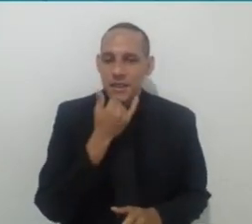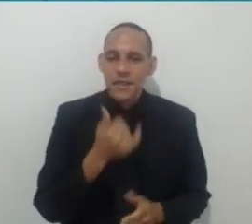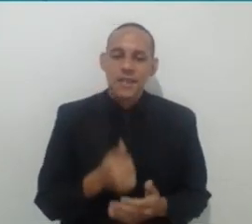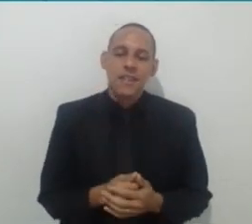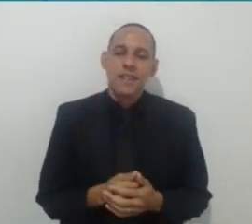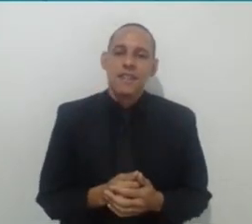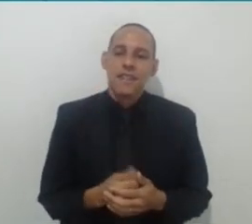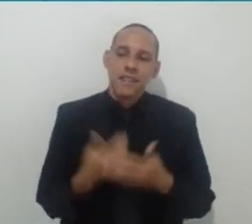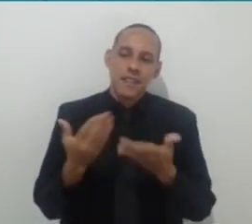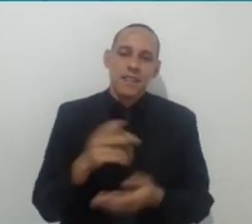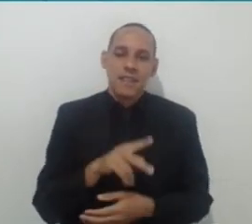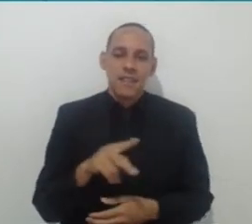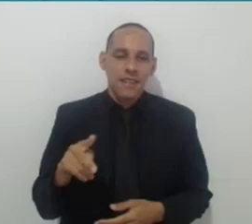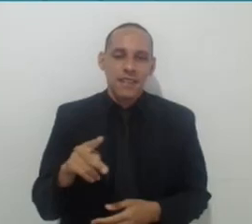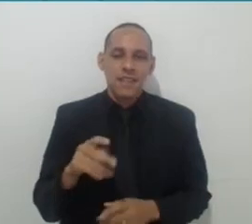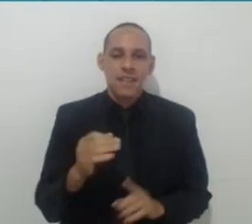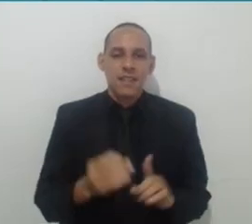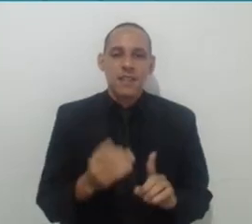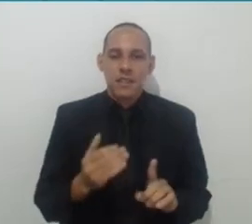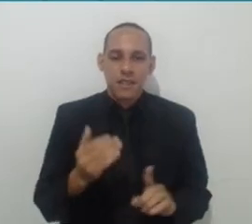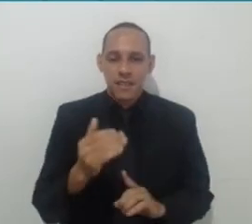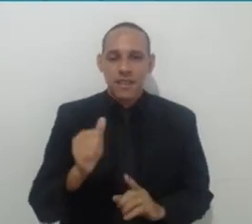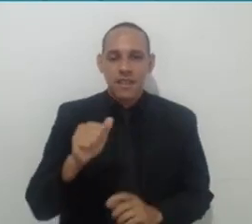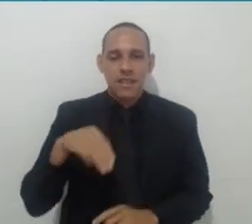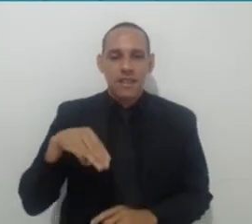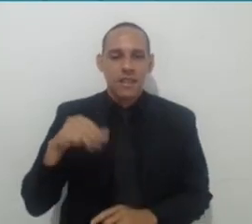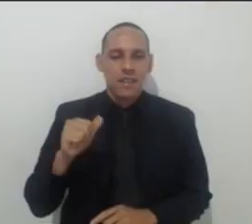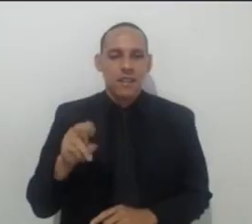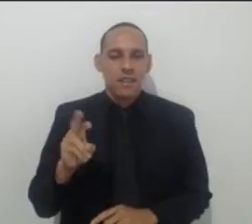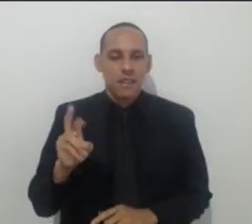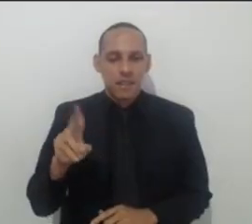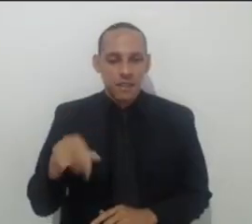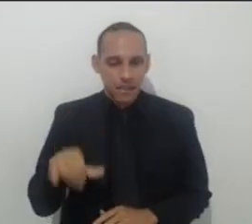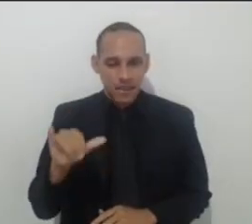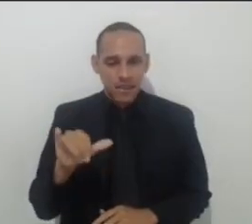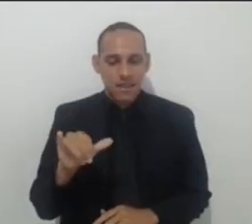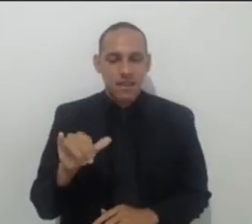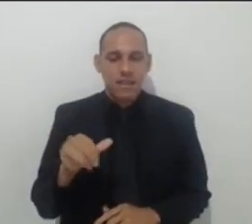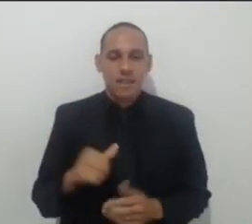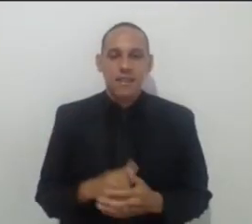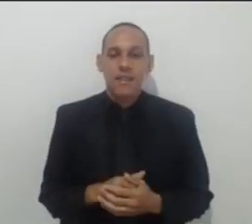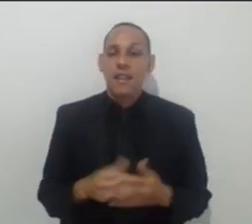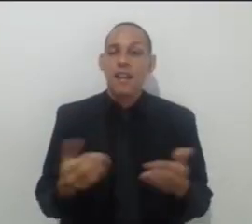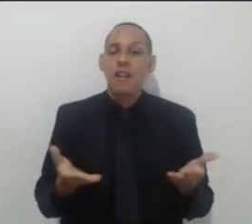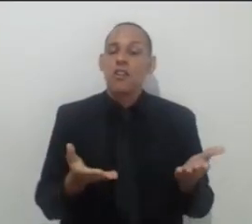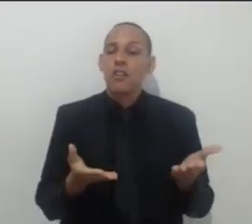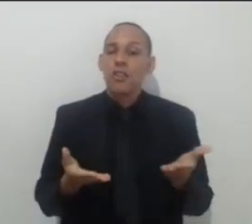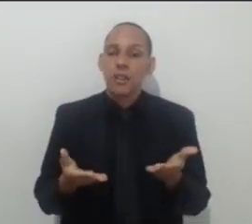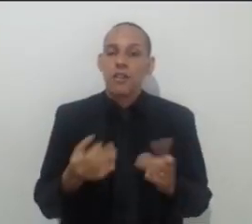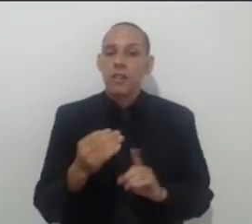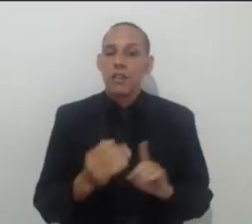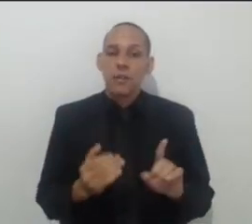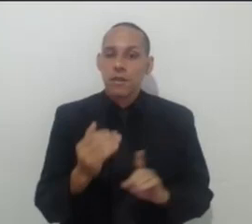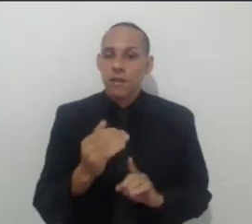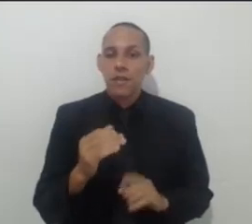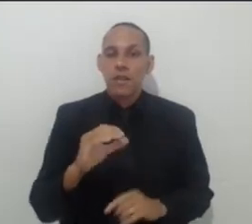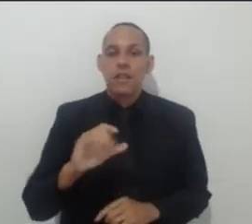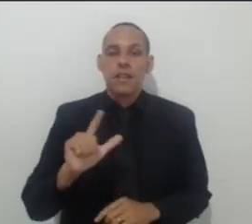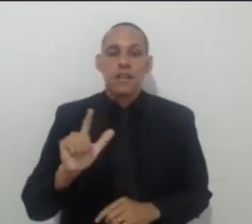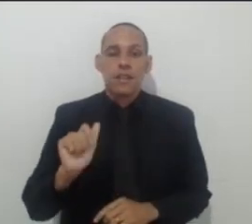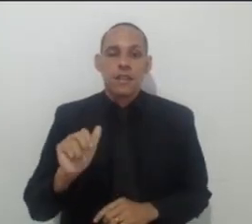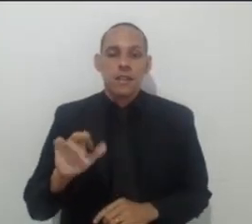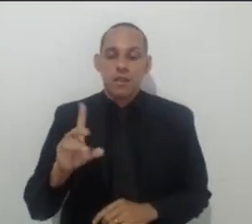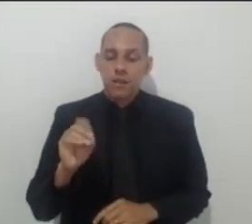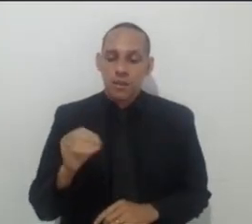nobre desembargador Amauri. Então, eu chamo o desembargador Cláudio, está na sala. Prazer em